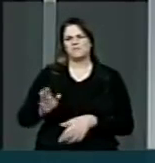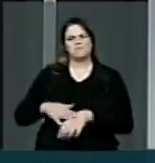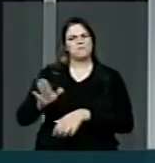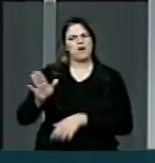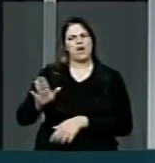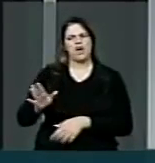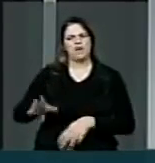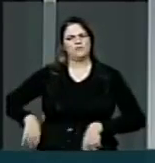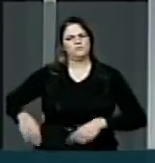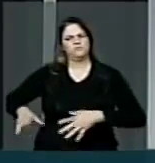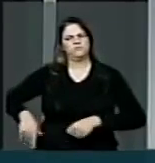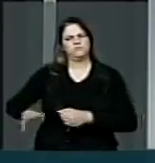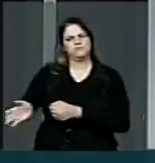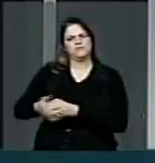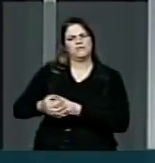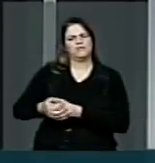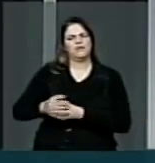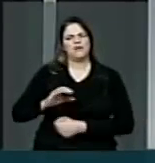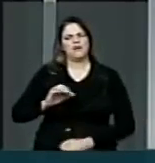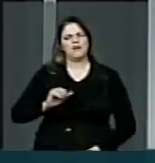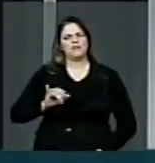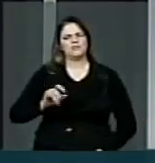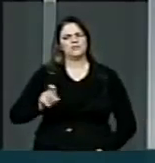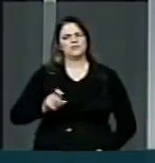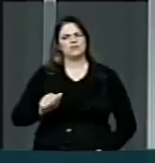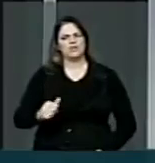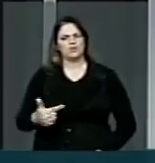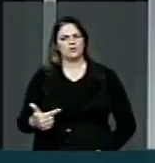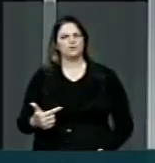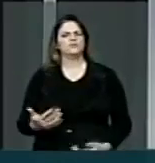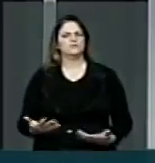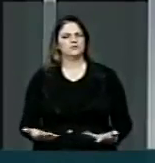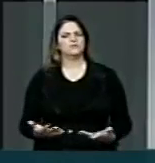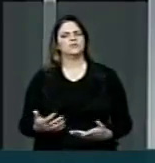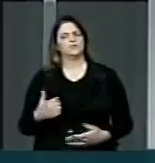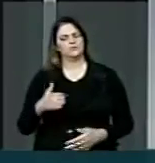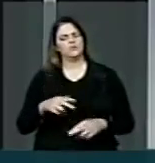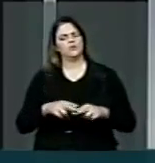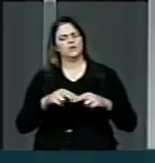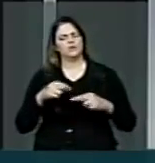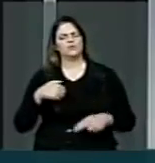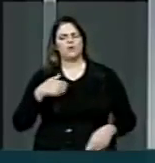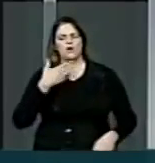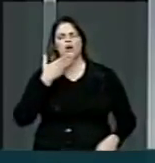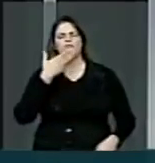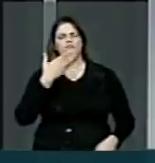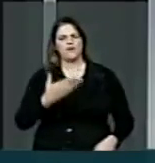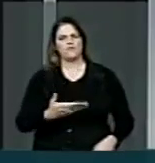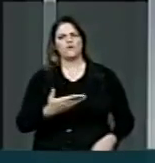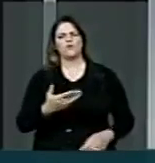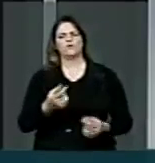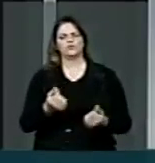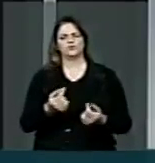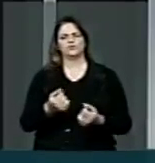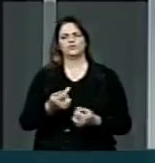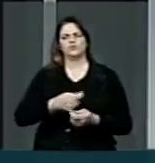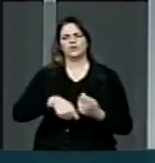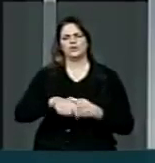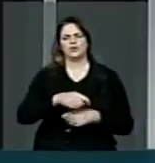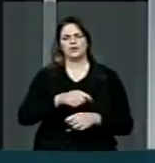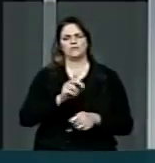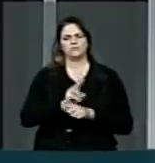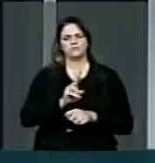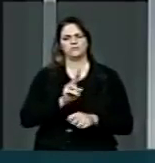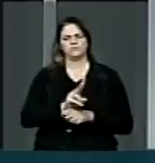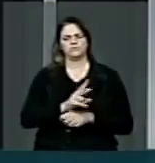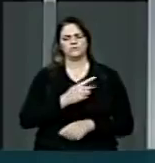Caixa 2. Por isso eu sou a favor, plenamente favorável ao financiamento público.